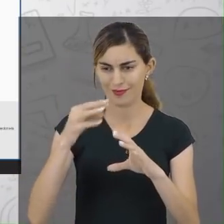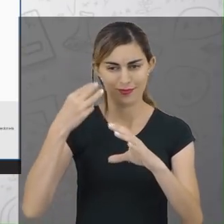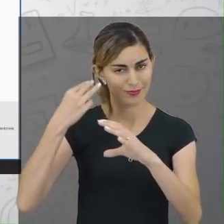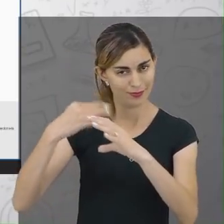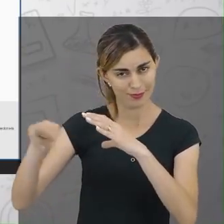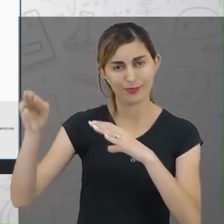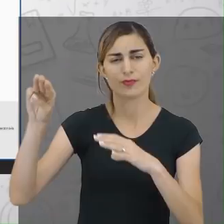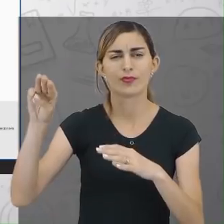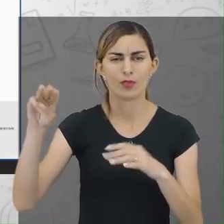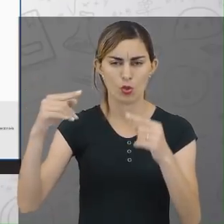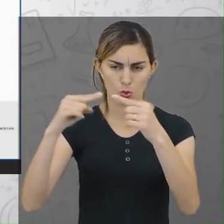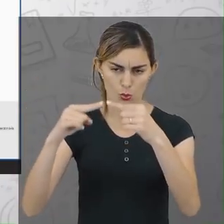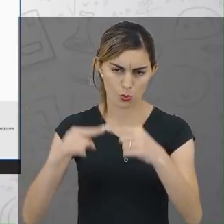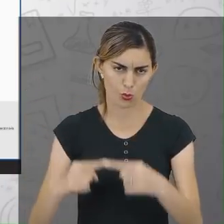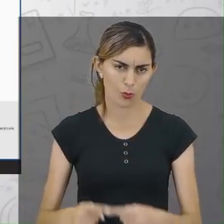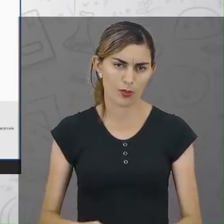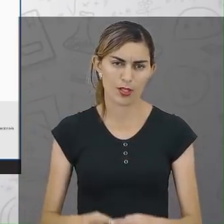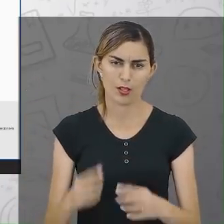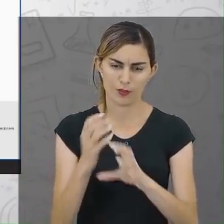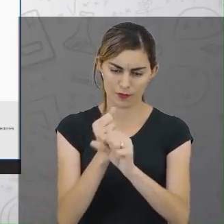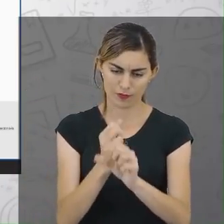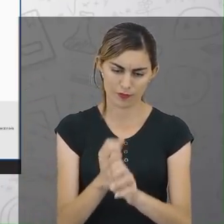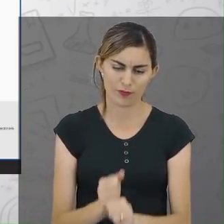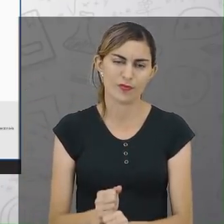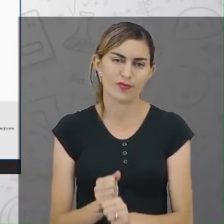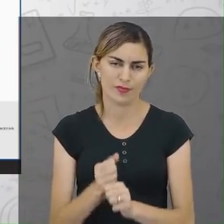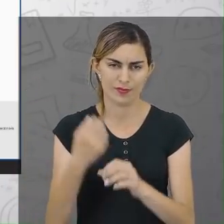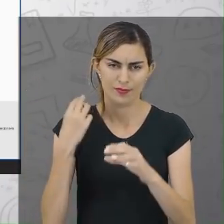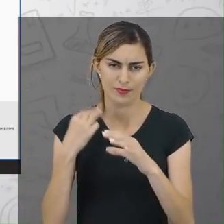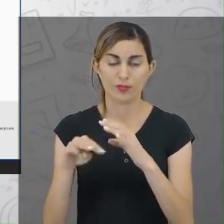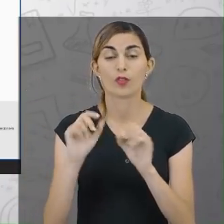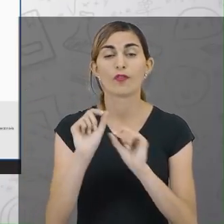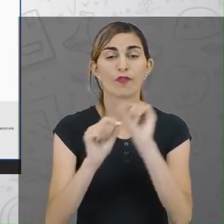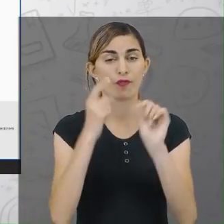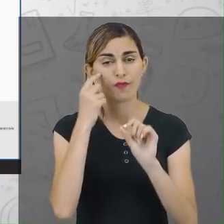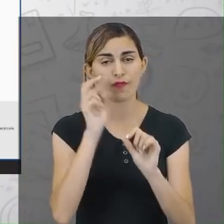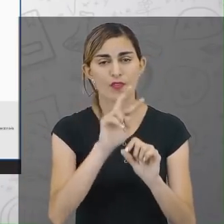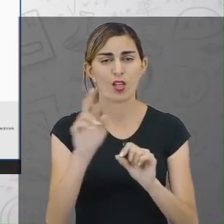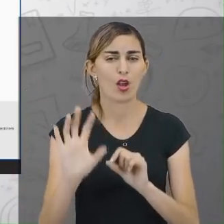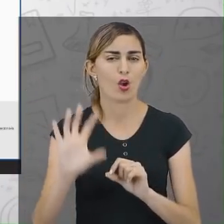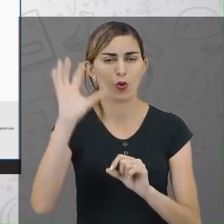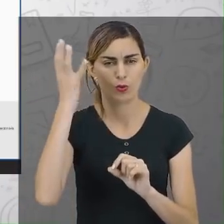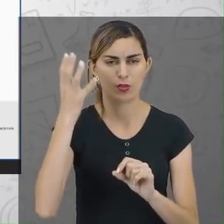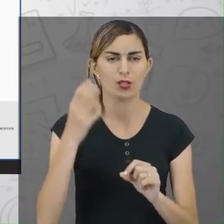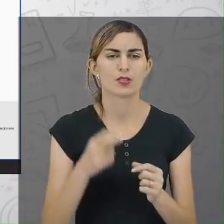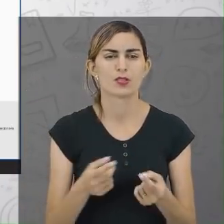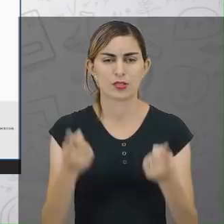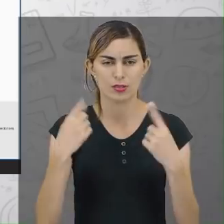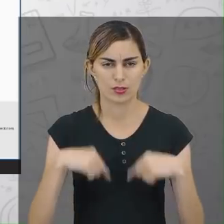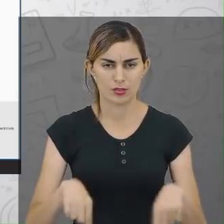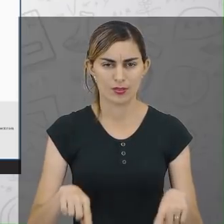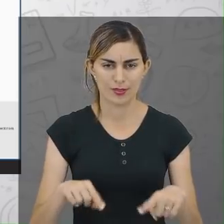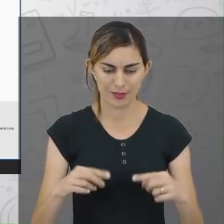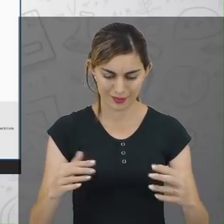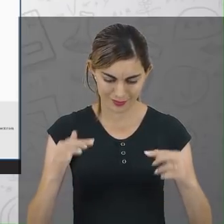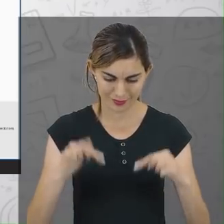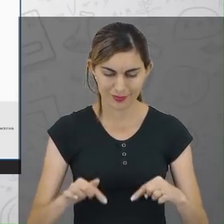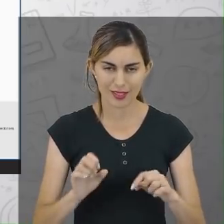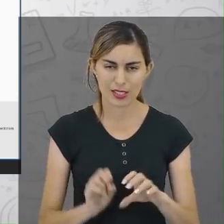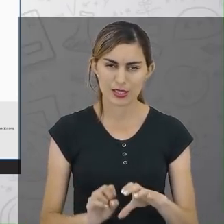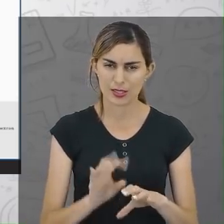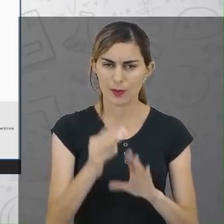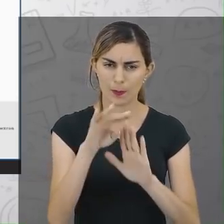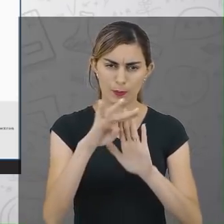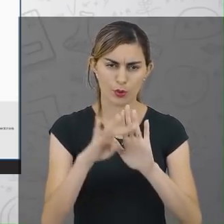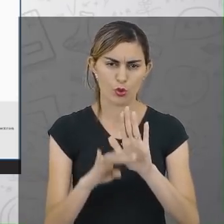saída de uma mensagem combinada com o valor da variável. Vamos ver o que acontece. Fique atento à área do console, que é a área de